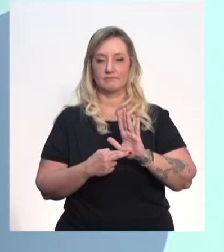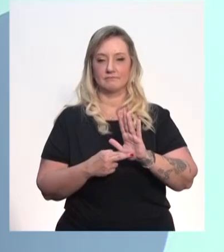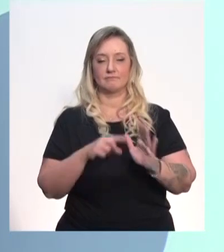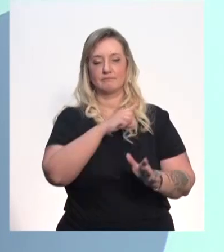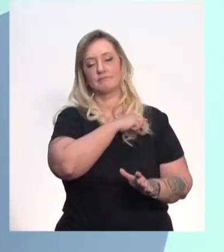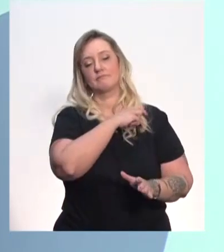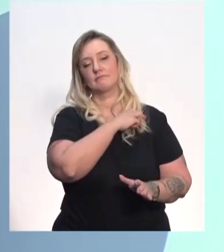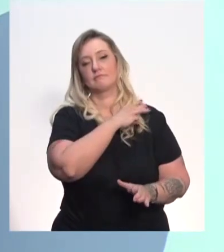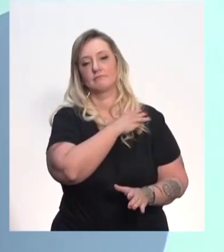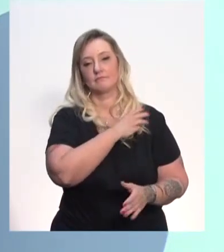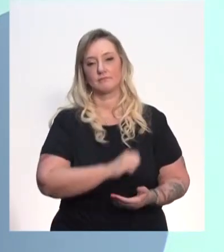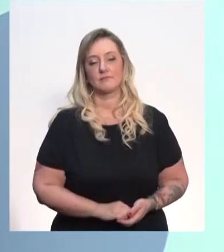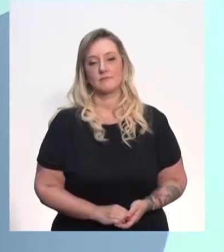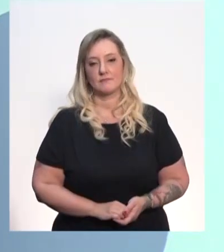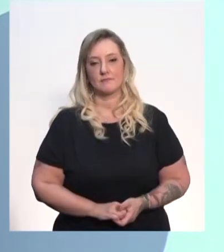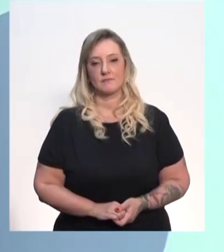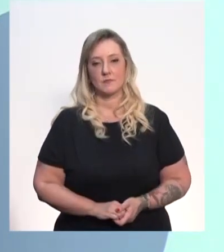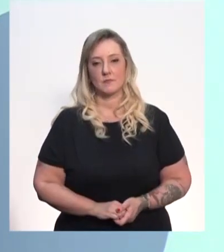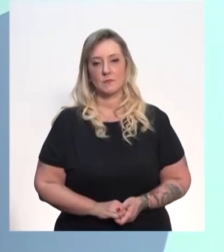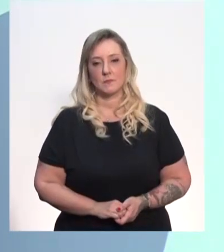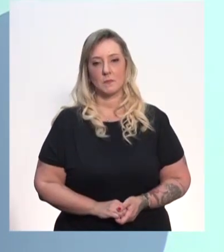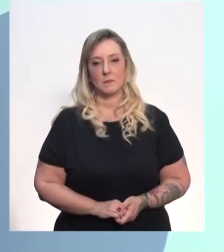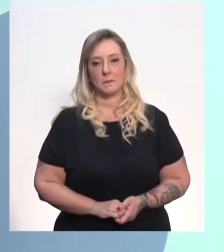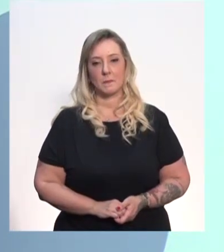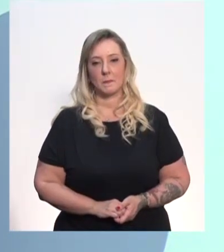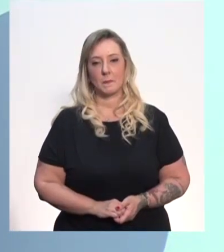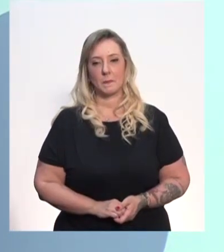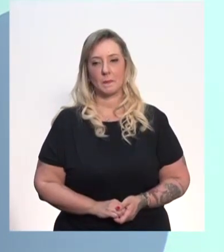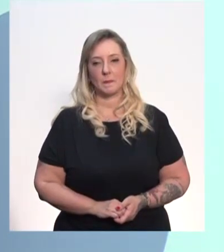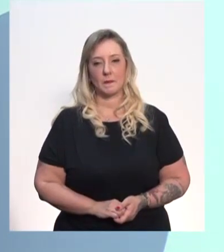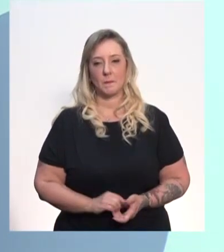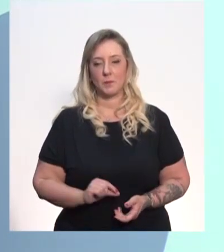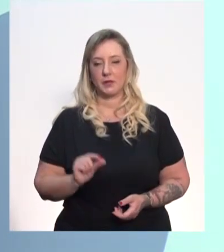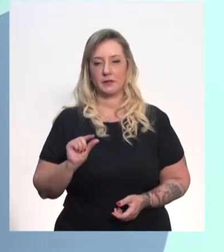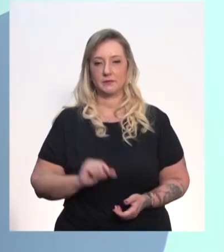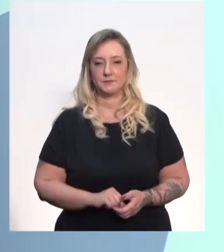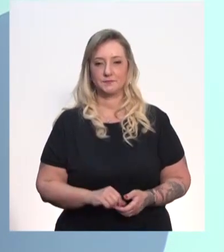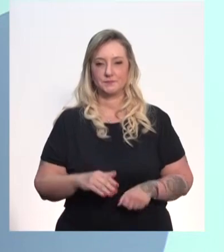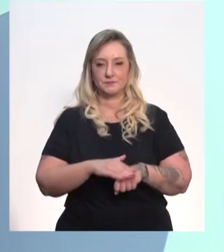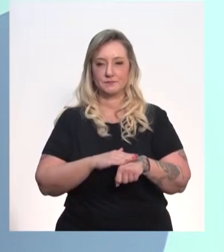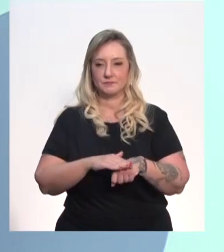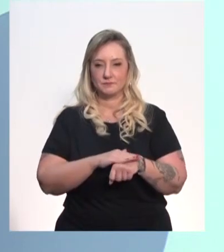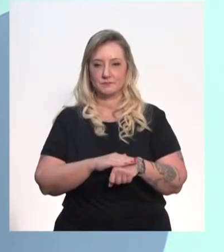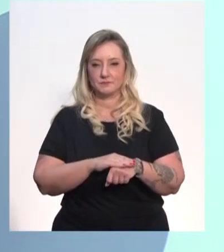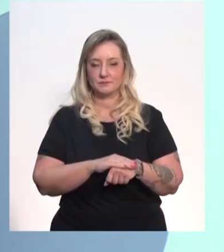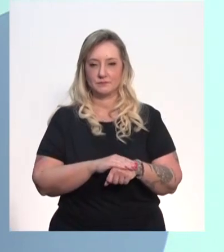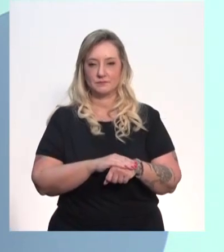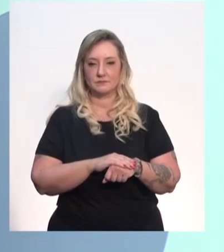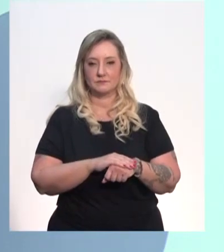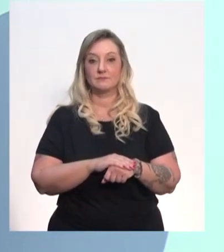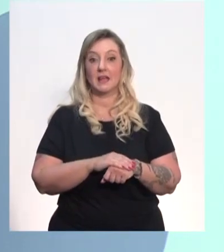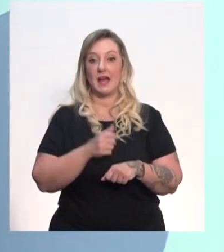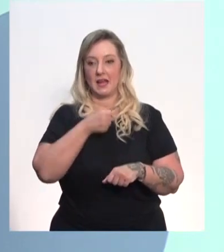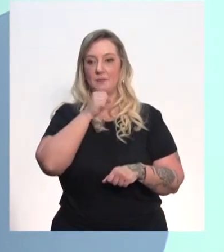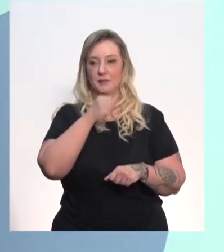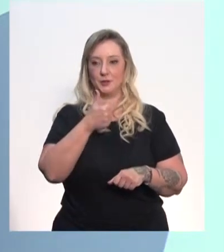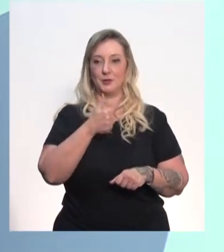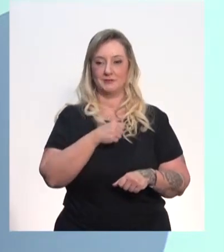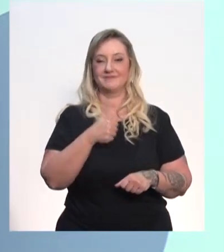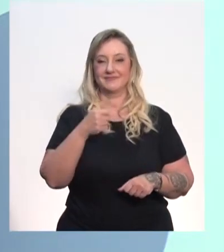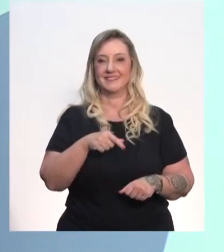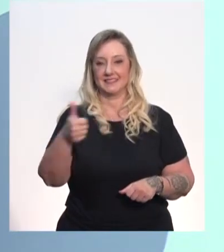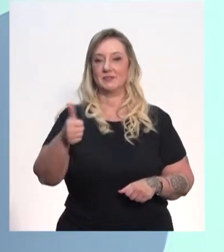disso, que são habilidades que são consideradas estratégicas para o desenvolvimento desse primeiro bimestre. Então, ontem